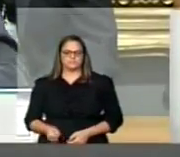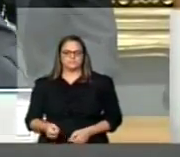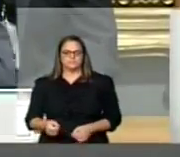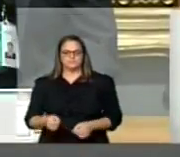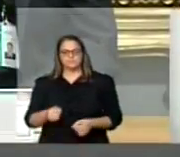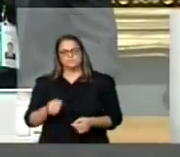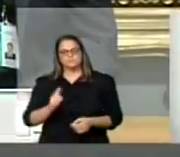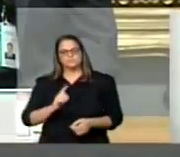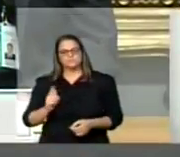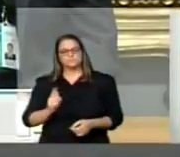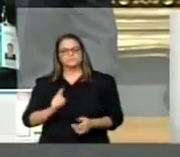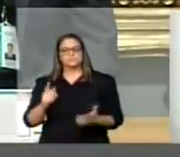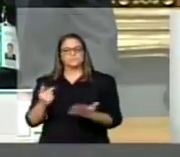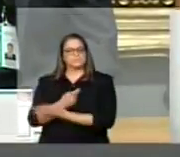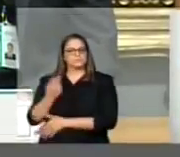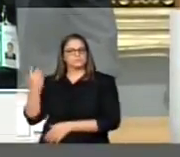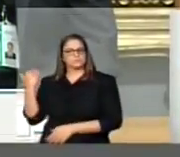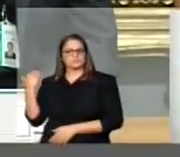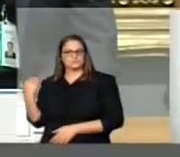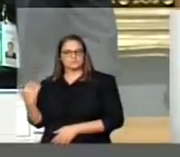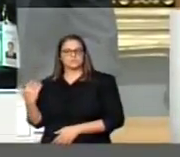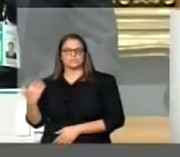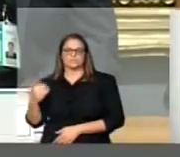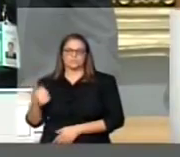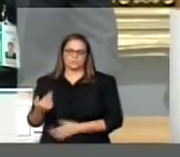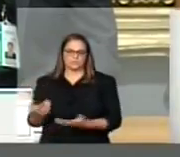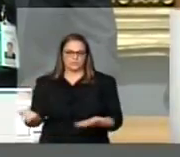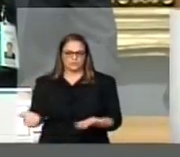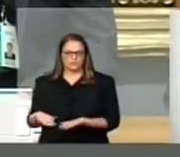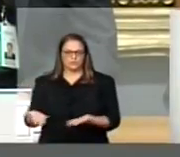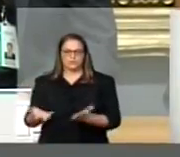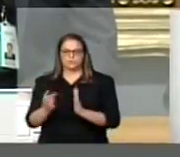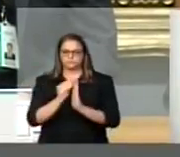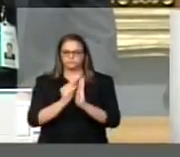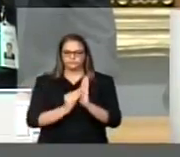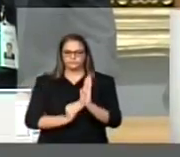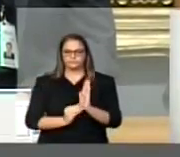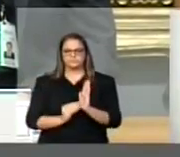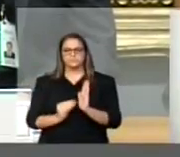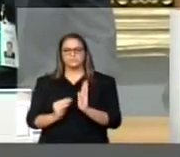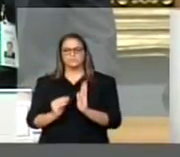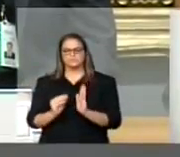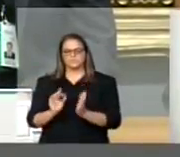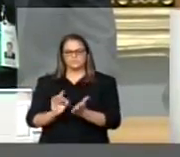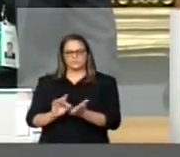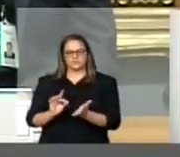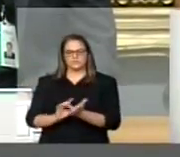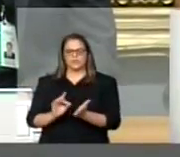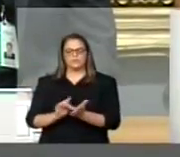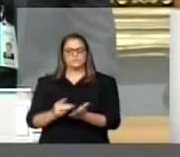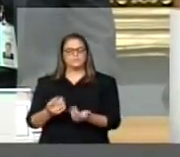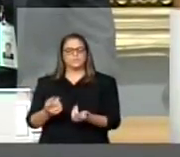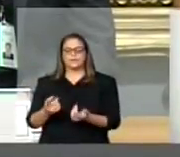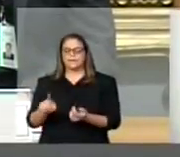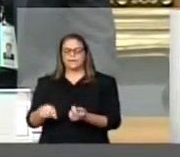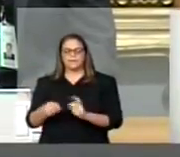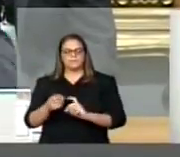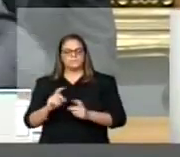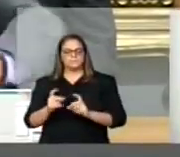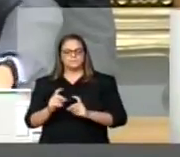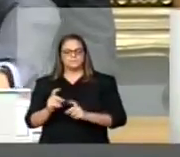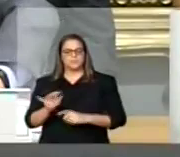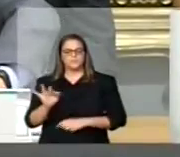ocorrem ou que ocorreram no presente caso. Isso para proteger valores constitucionais da gestão